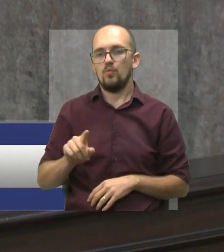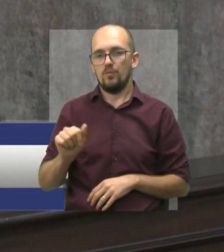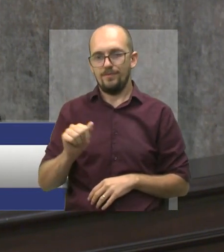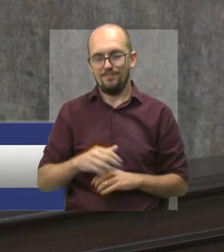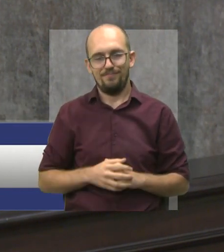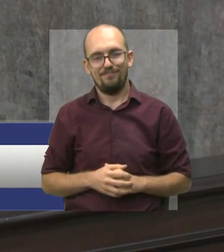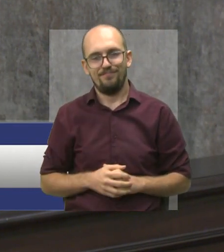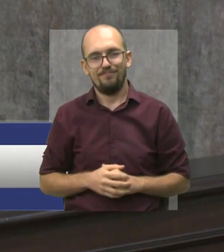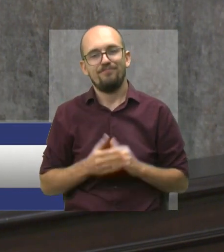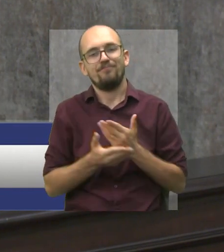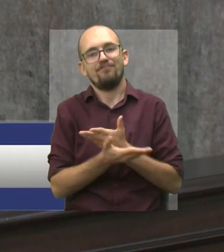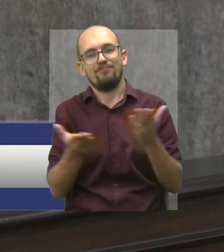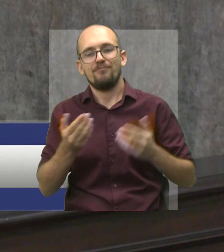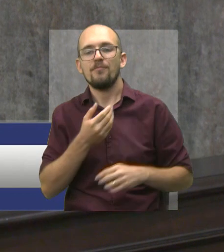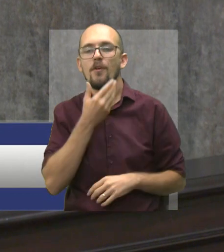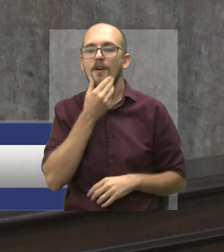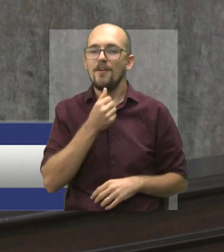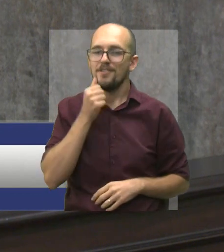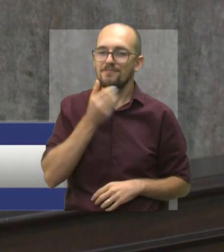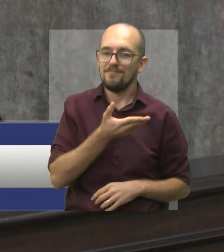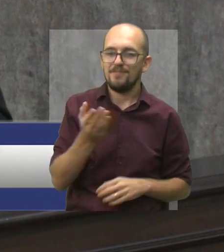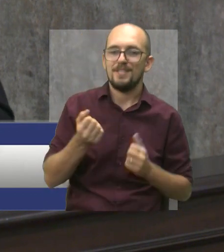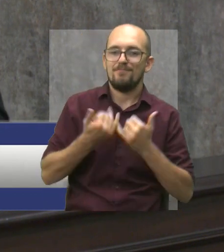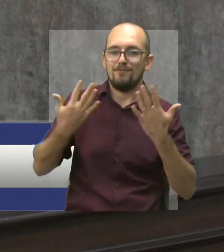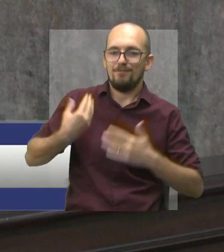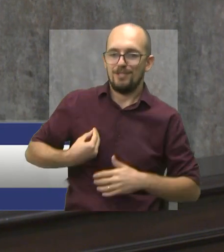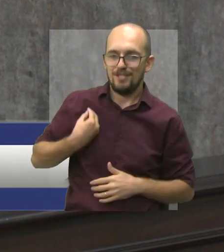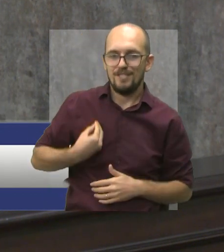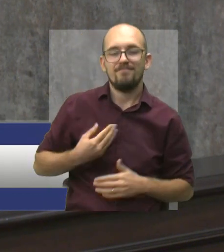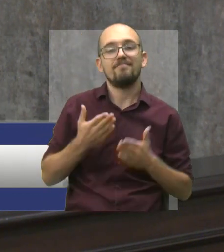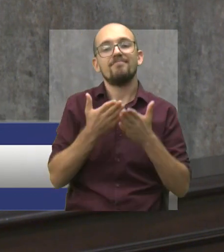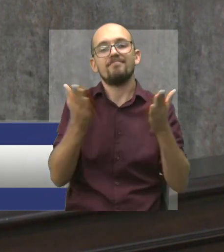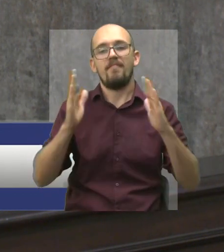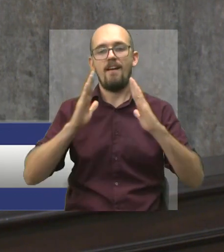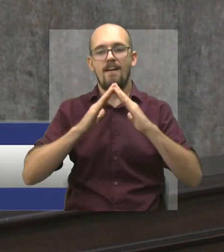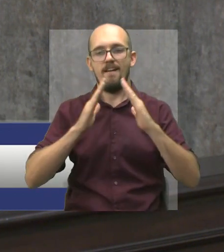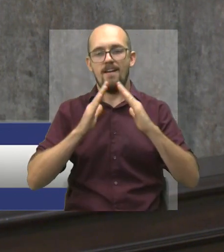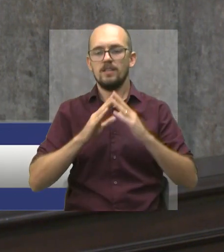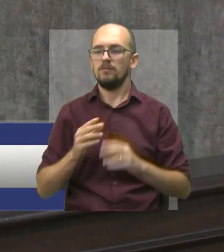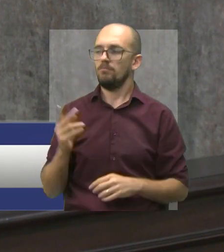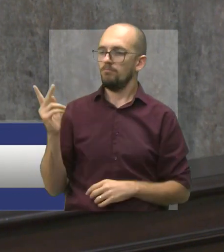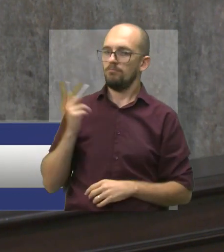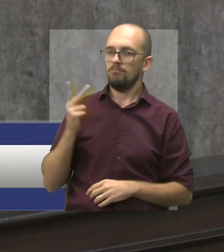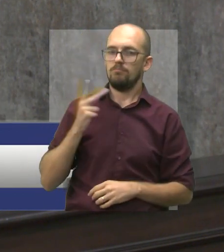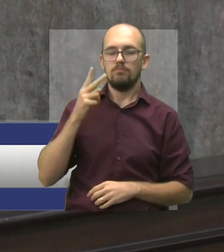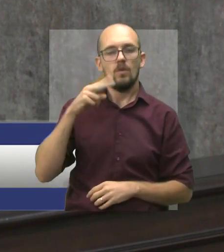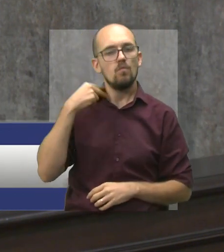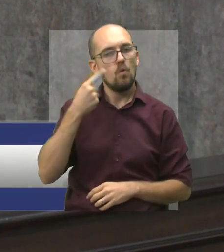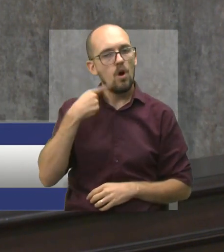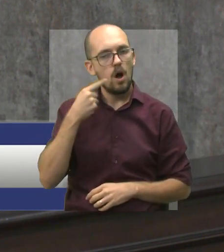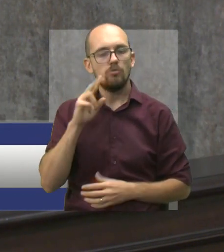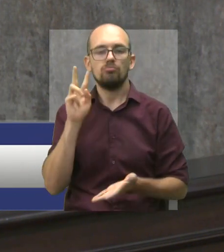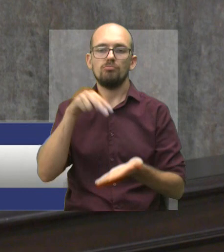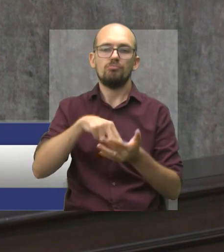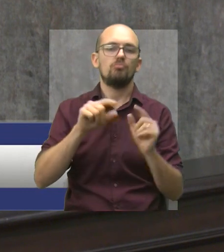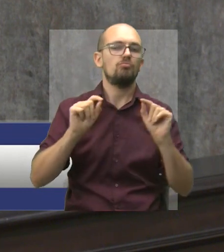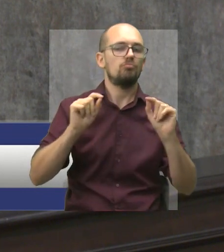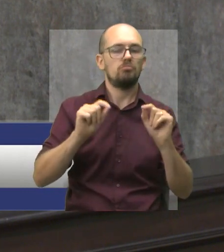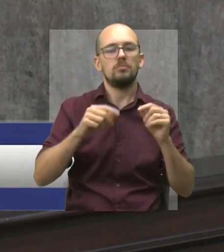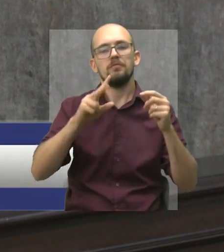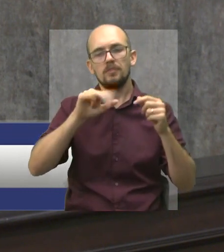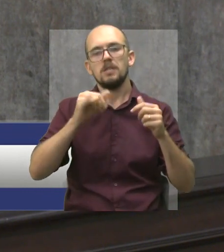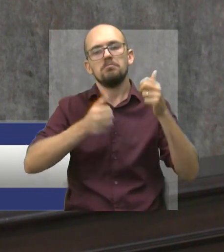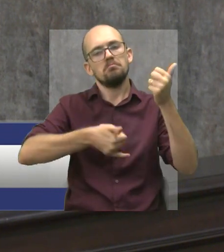Senhoras e senhores, público presente, pessoal de casa, os advogados convidados para a palestra de hoje irão discorrer sobre os